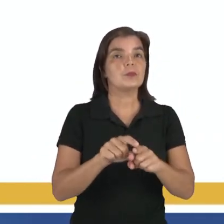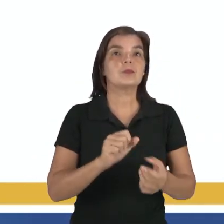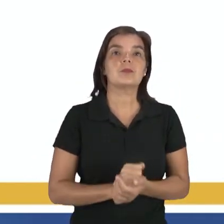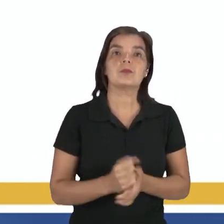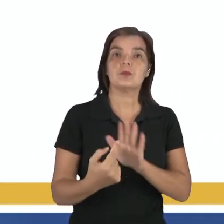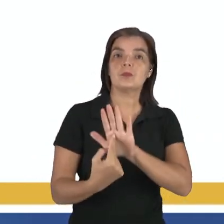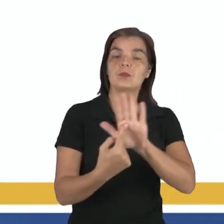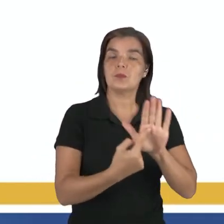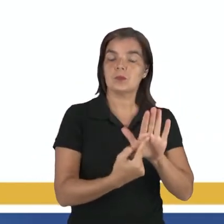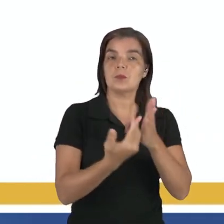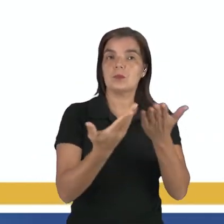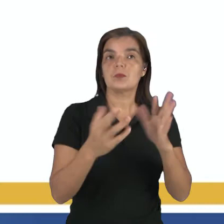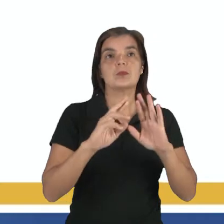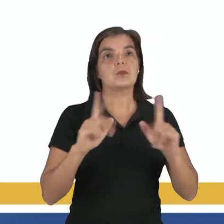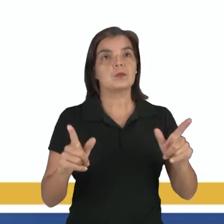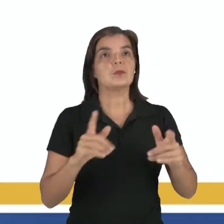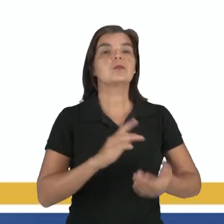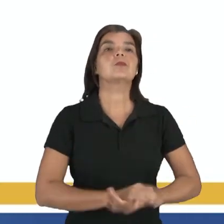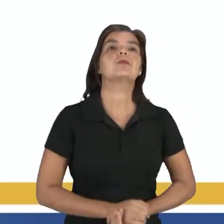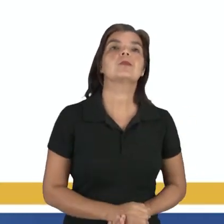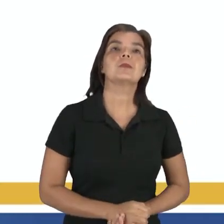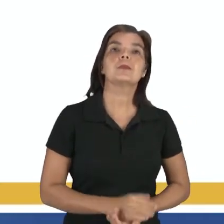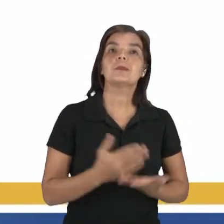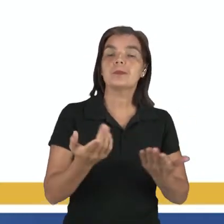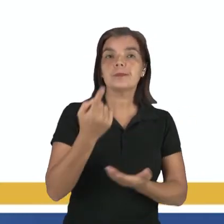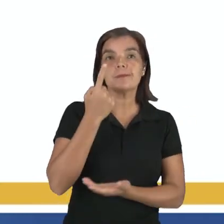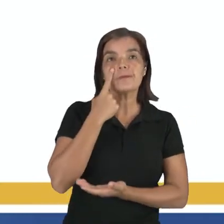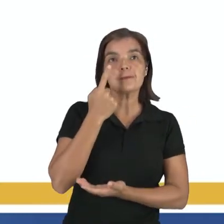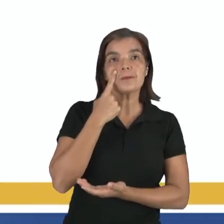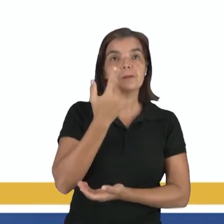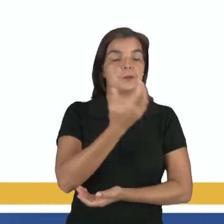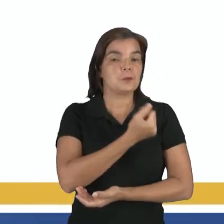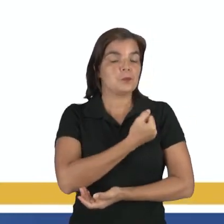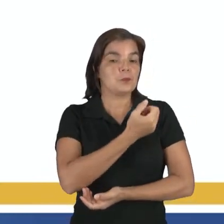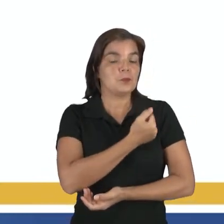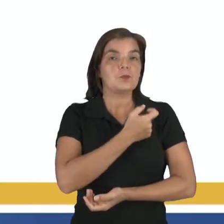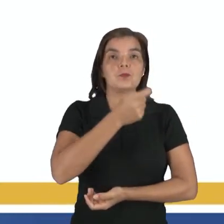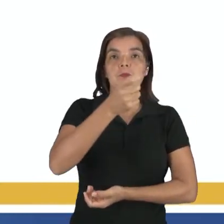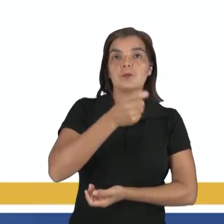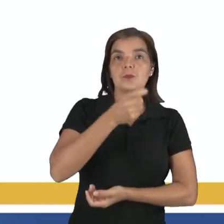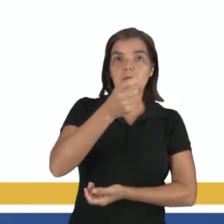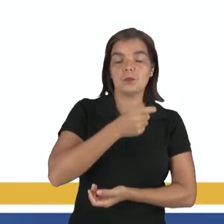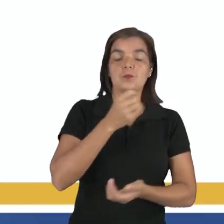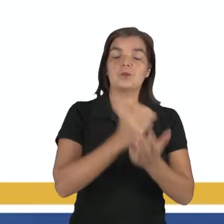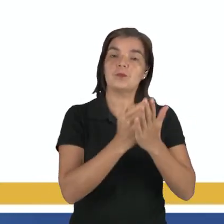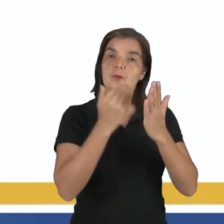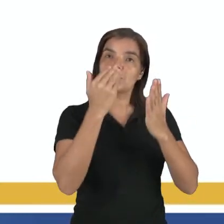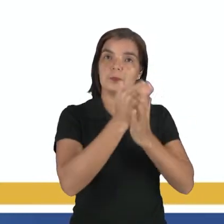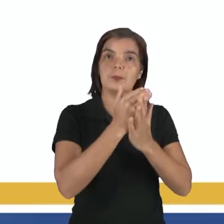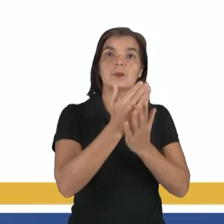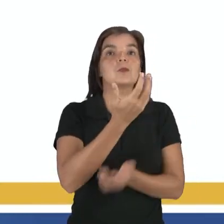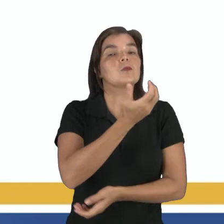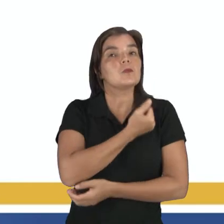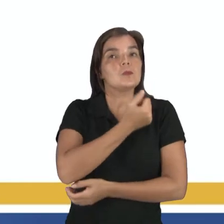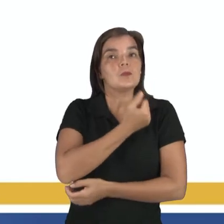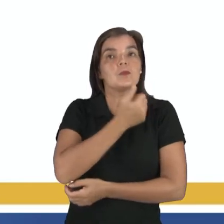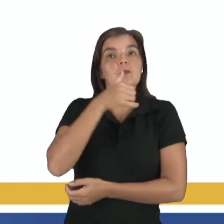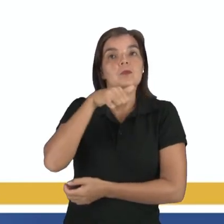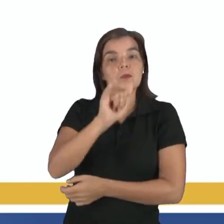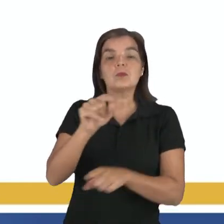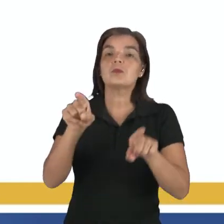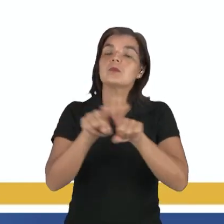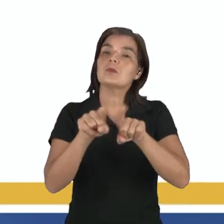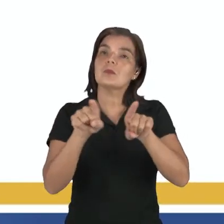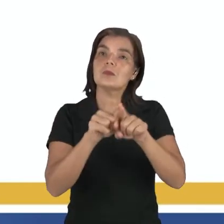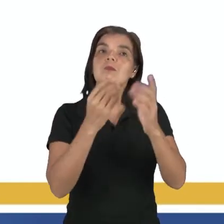eles explicados, diferenciado. Com isso, podemos observar que, conforme o valor de x aumenta, o